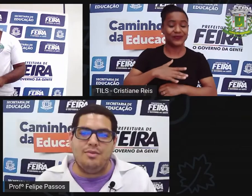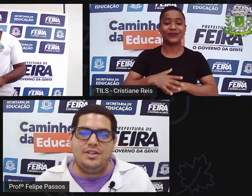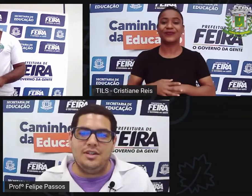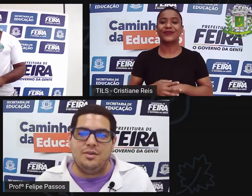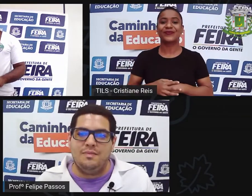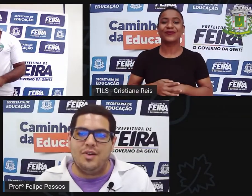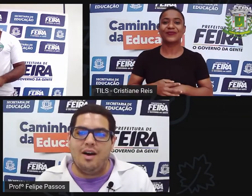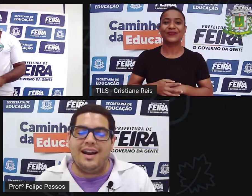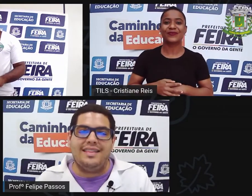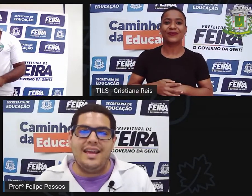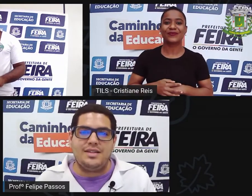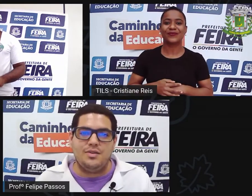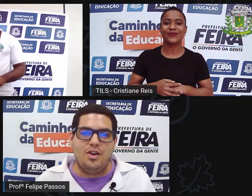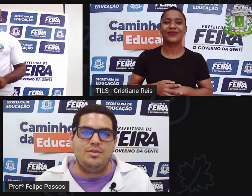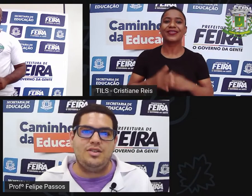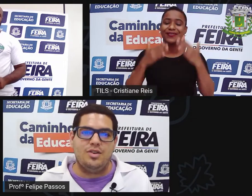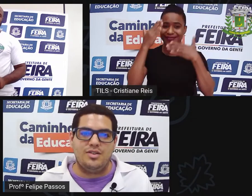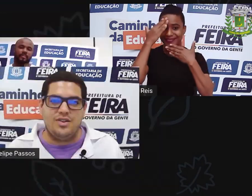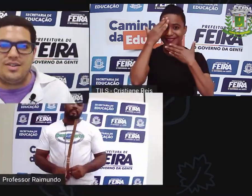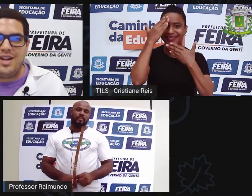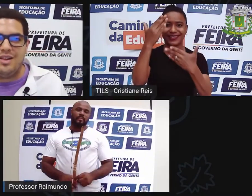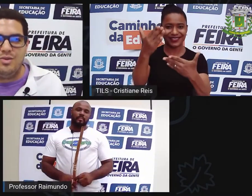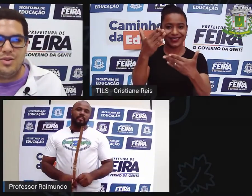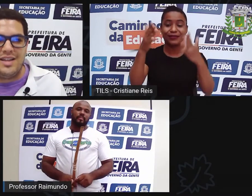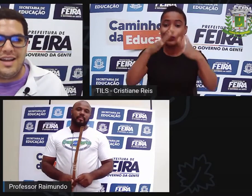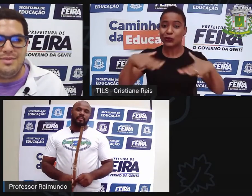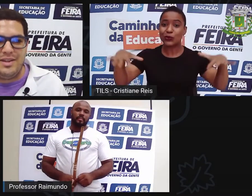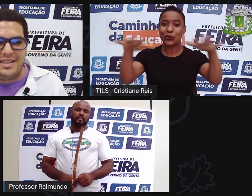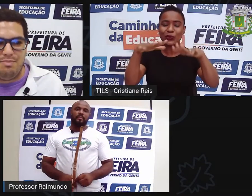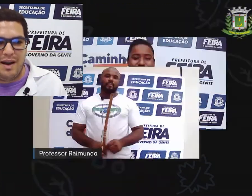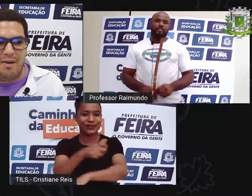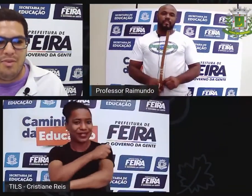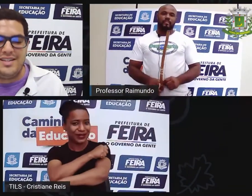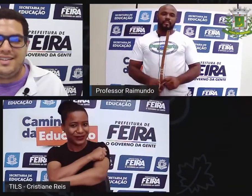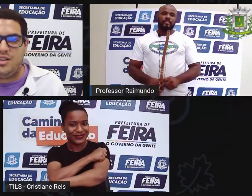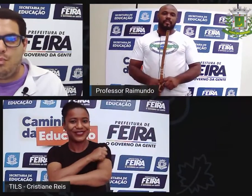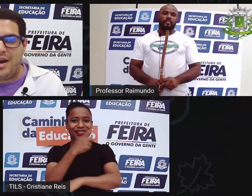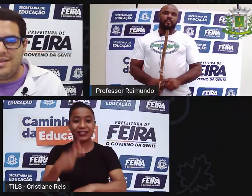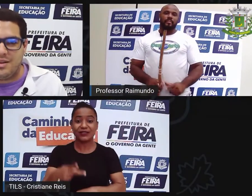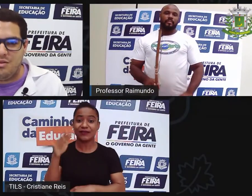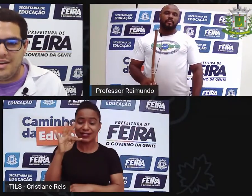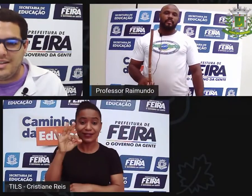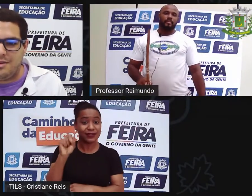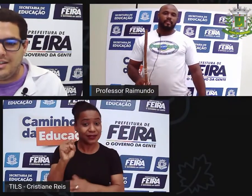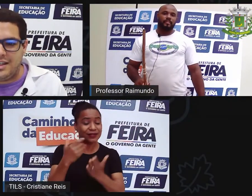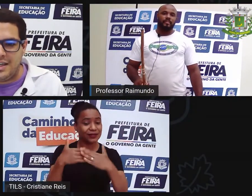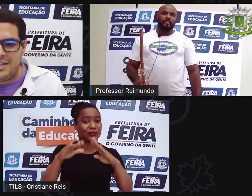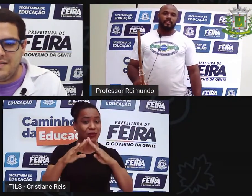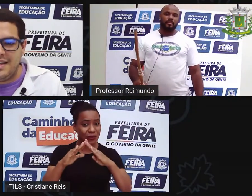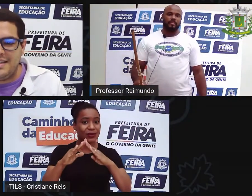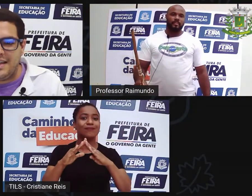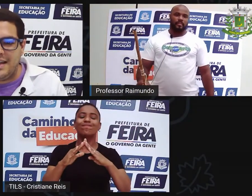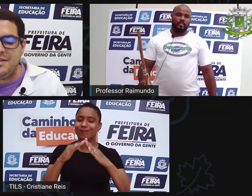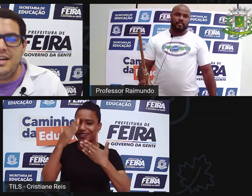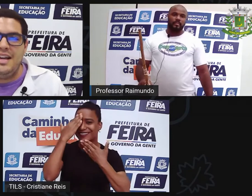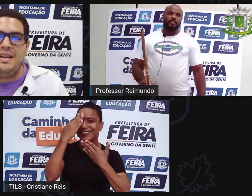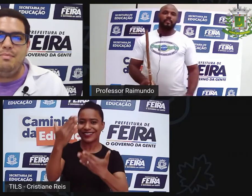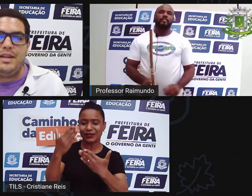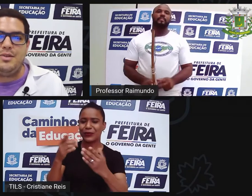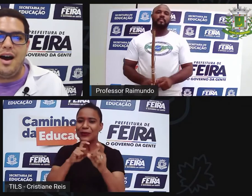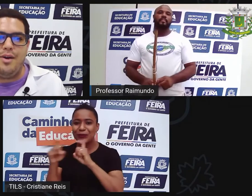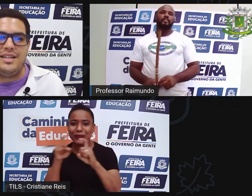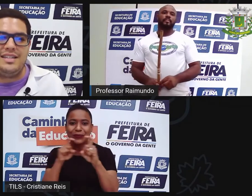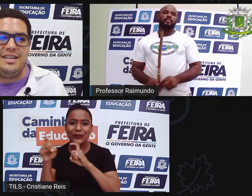Professor Raimundinho Eu agradeço Em nome de todos os nossos alunos Da rede municipal Por você ter topado Essa conversa com a gente Certo?